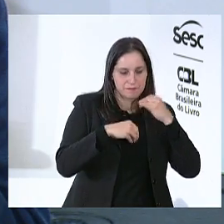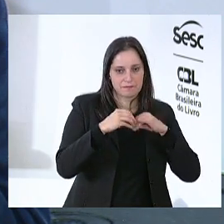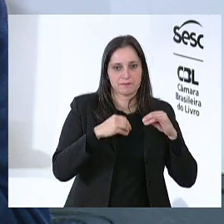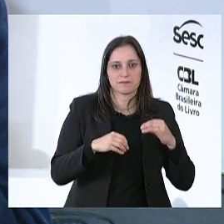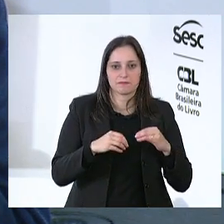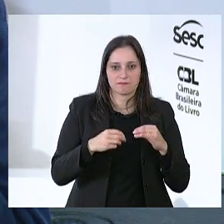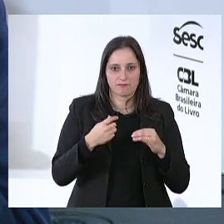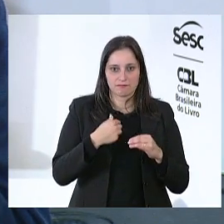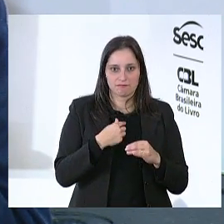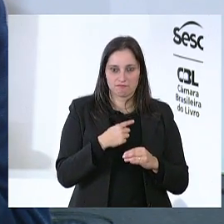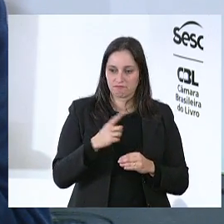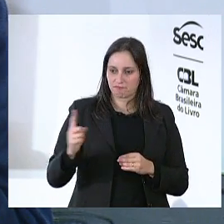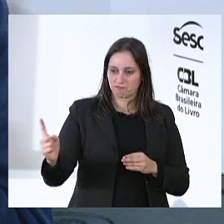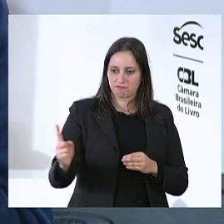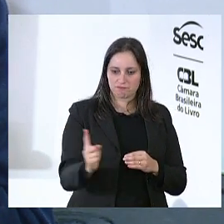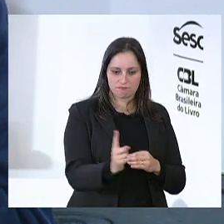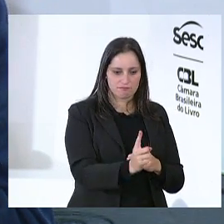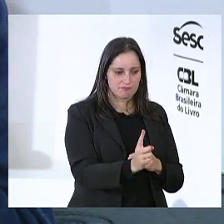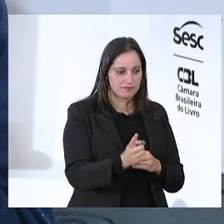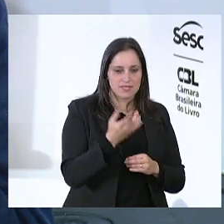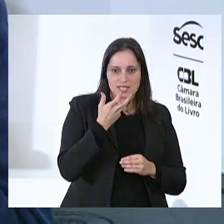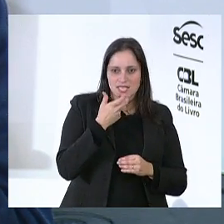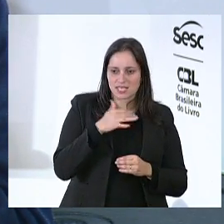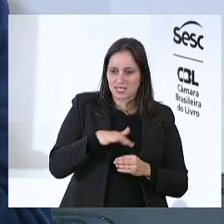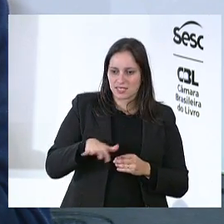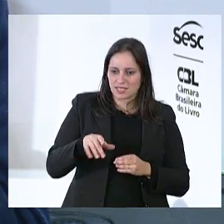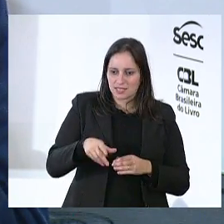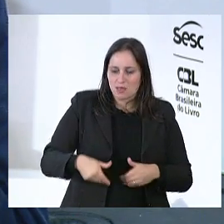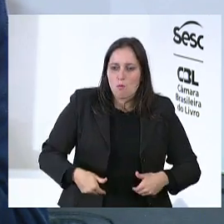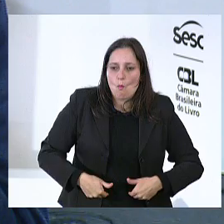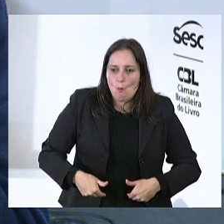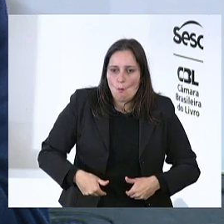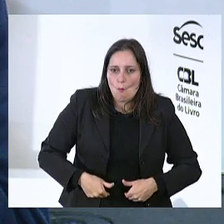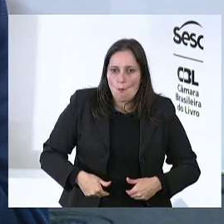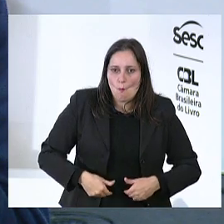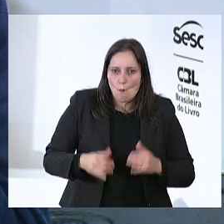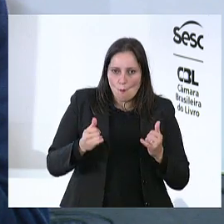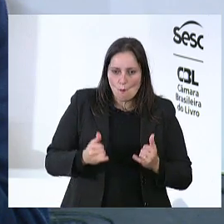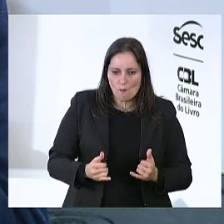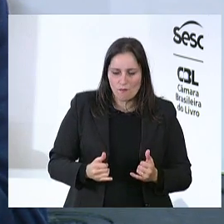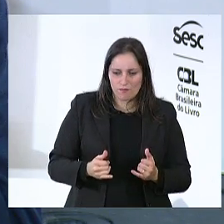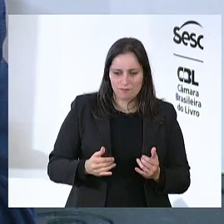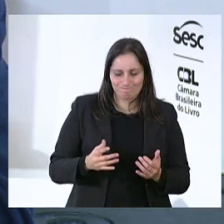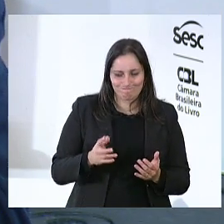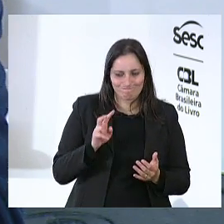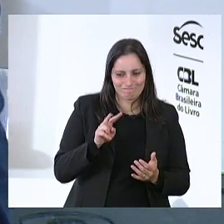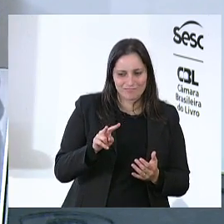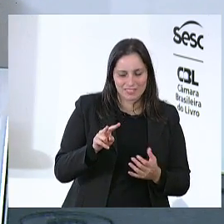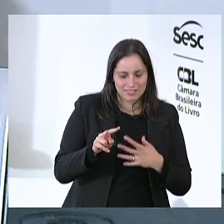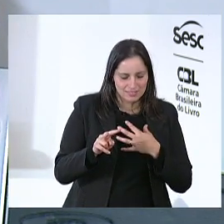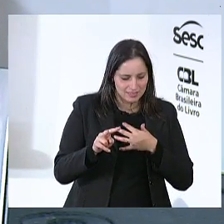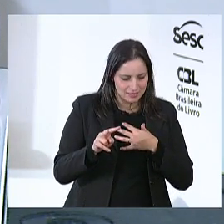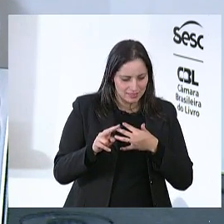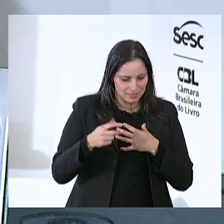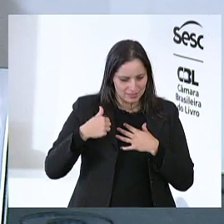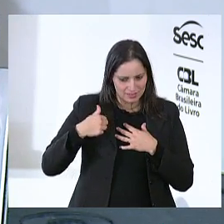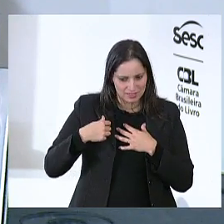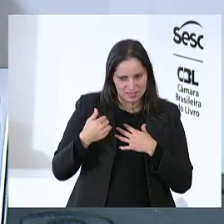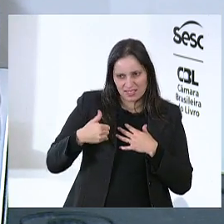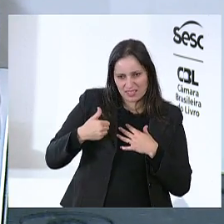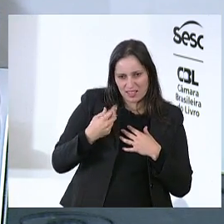criança passando uma fome, então, realmente estrepada, né? Eu tinha 20 e poucos anos, e dá aquele clique na cabeça da gente,